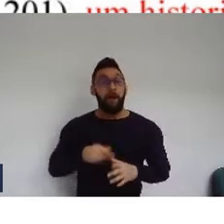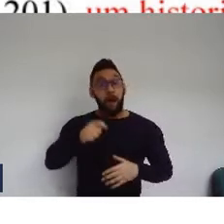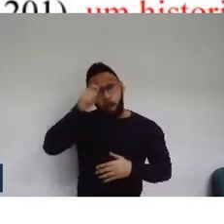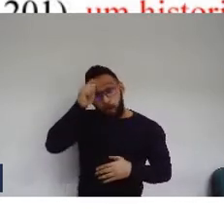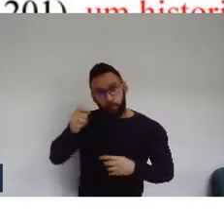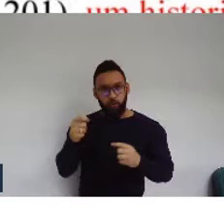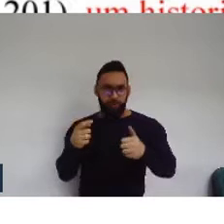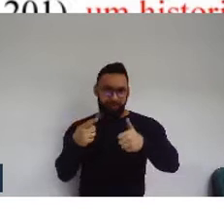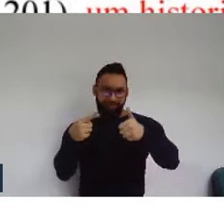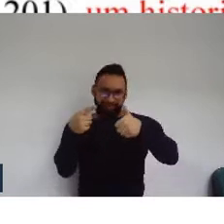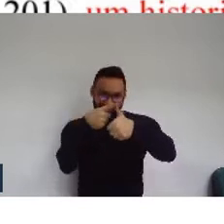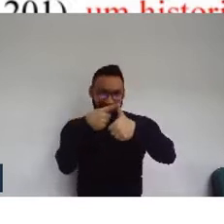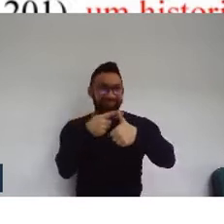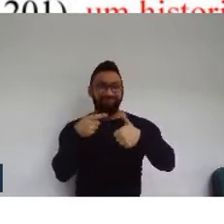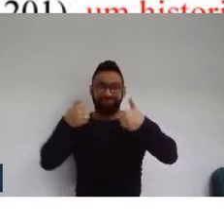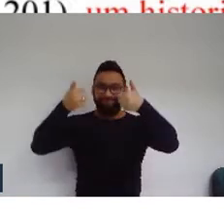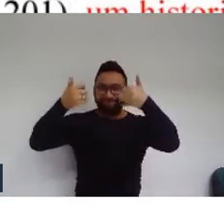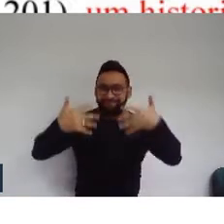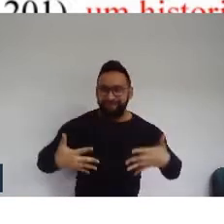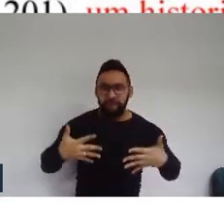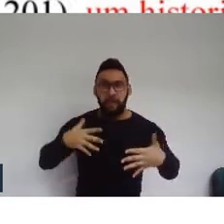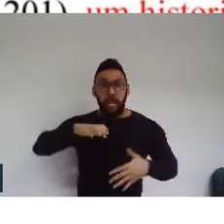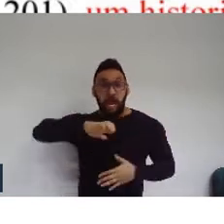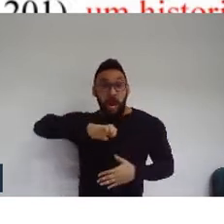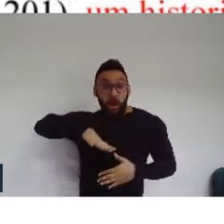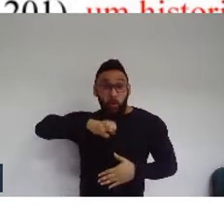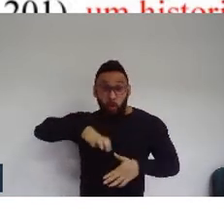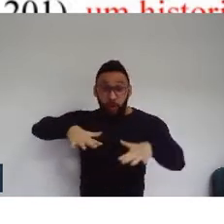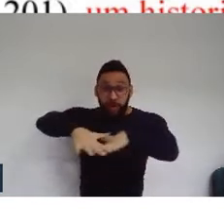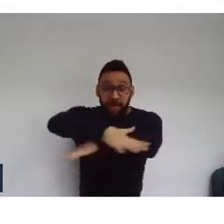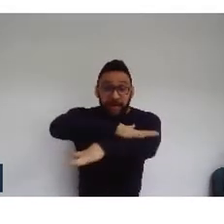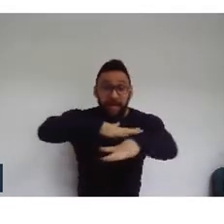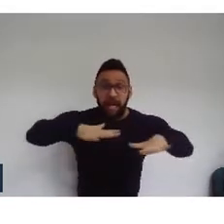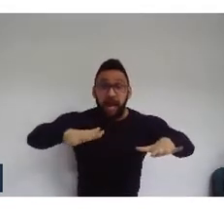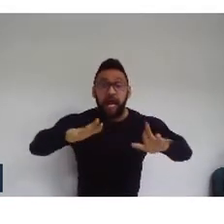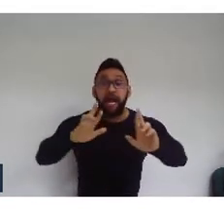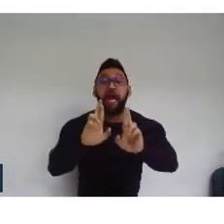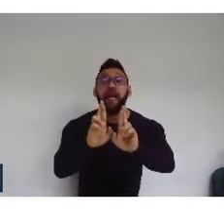queer é uma arena da diferença.